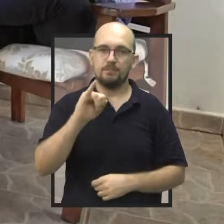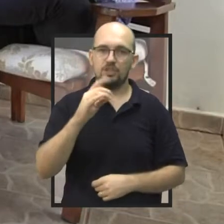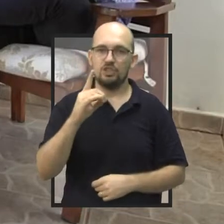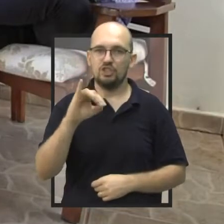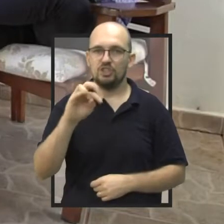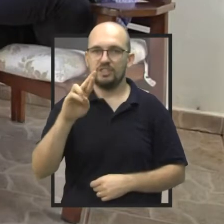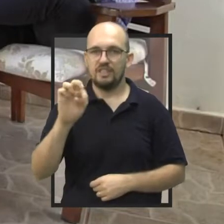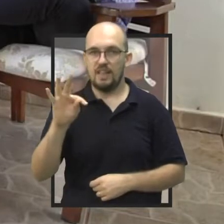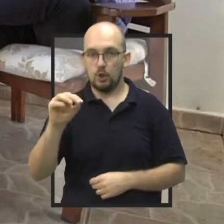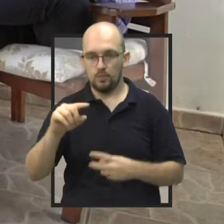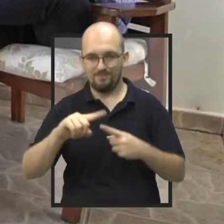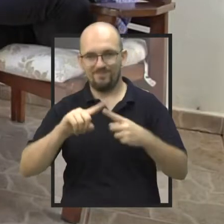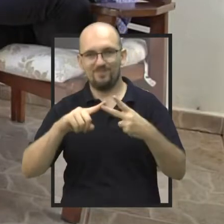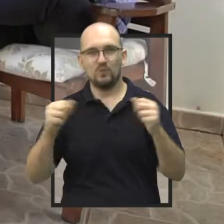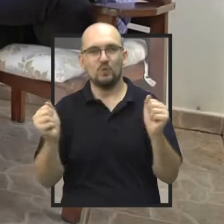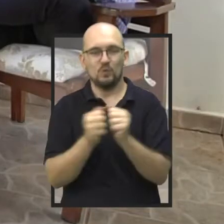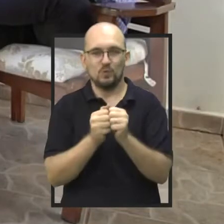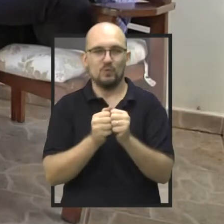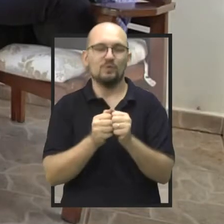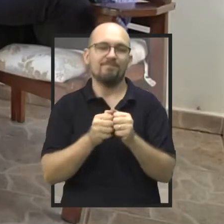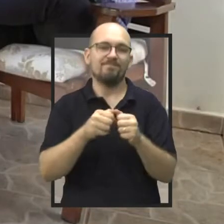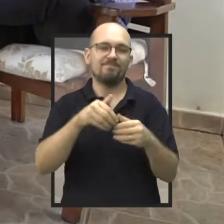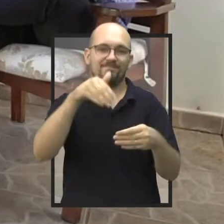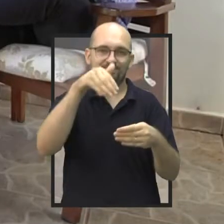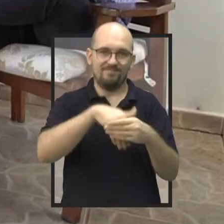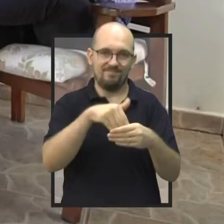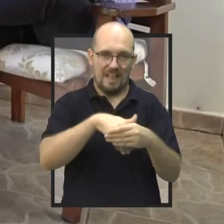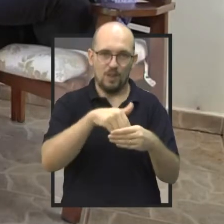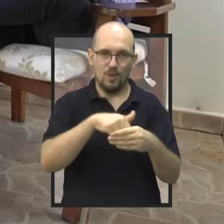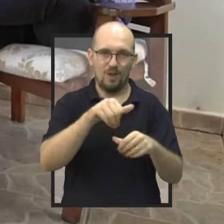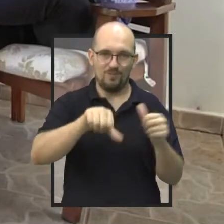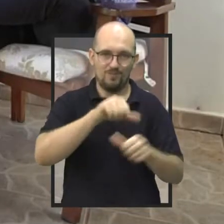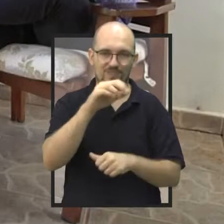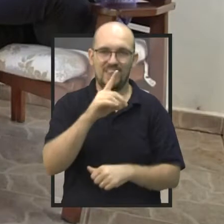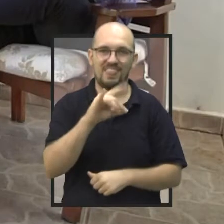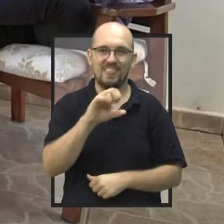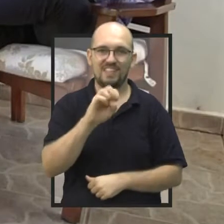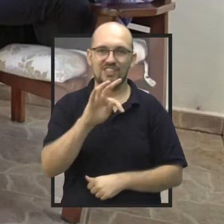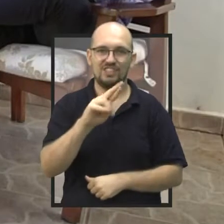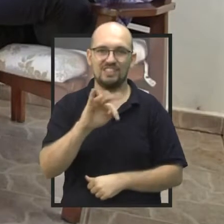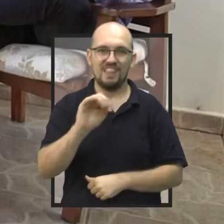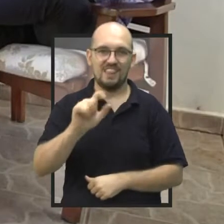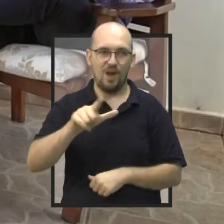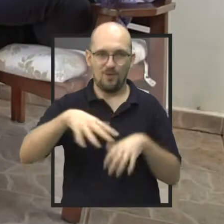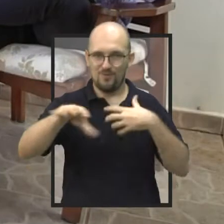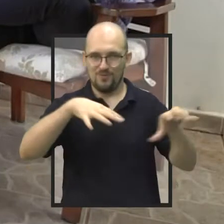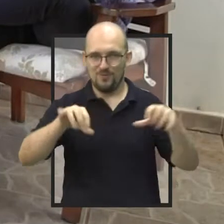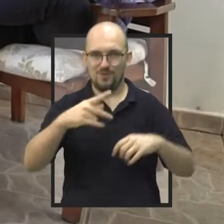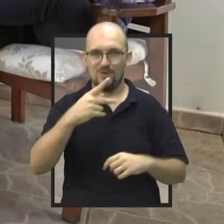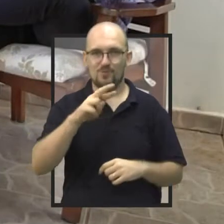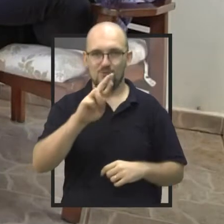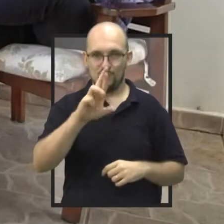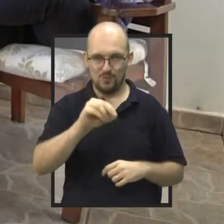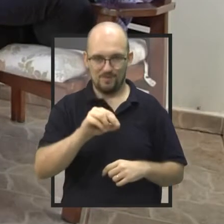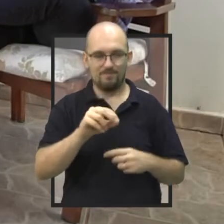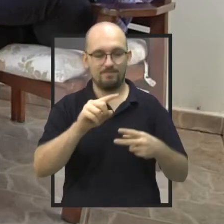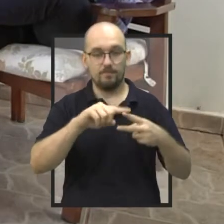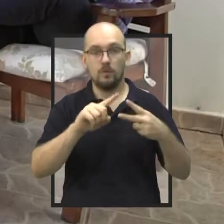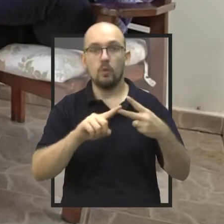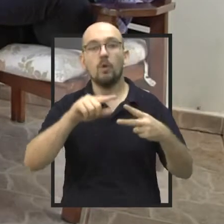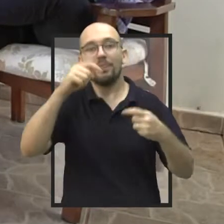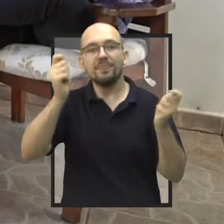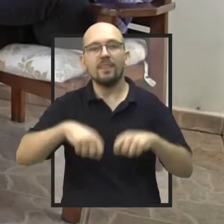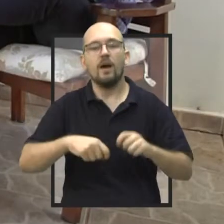com o sistema eleitoral distrital puro proporcionam. que é a questão de você poder apresentar